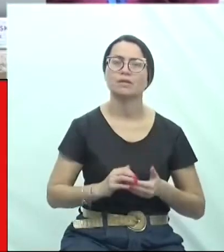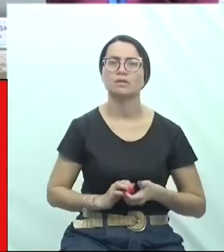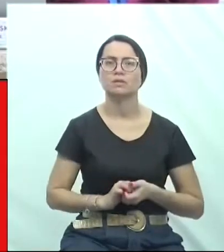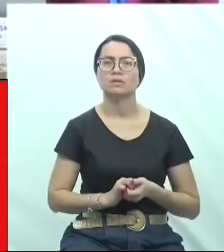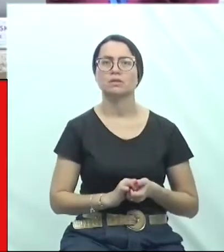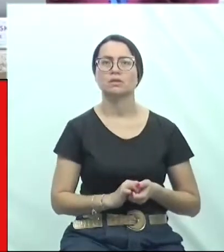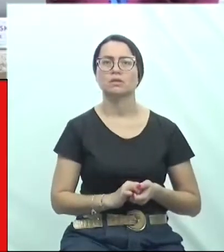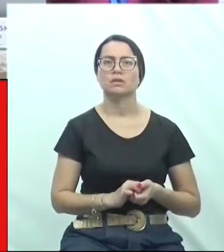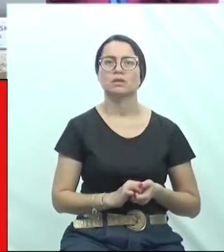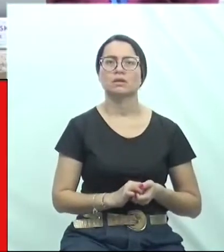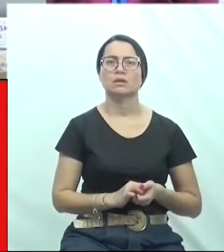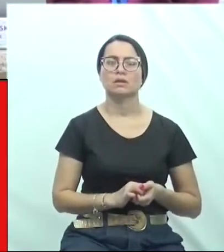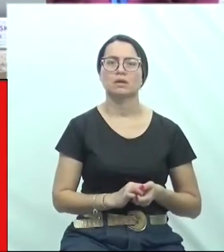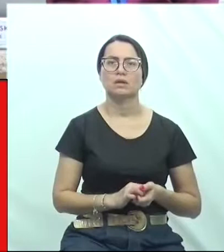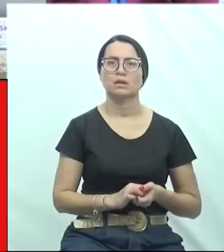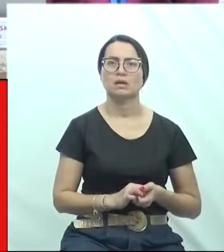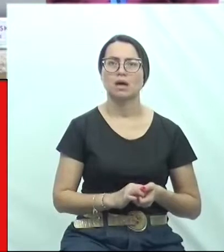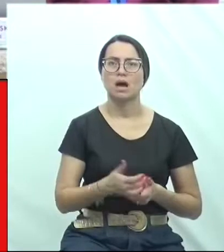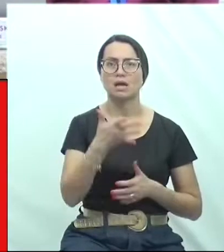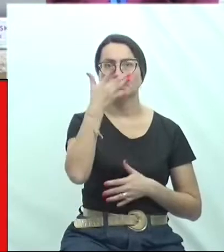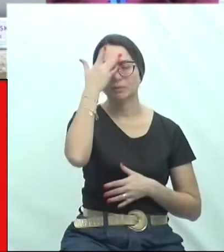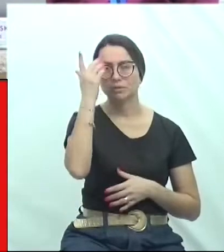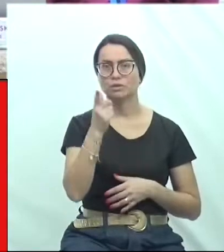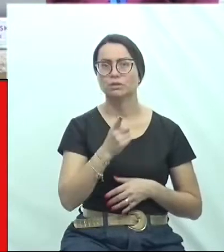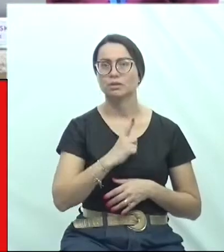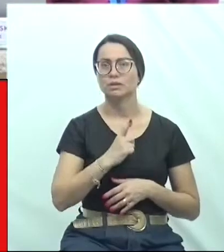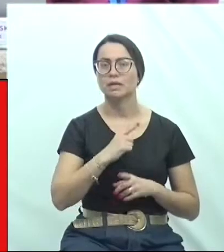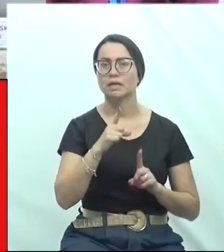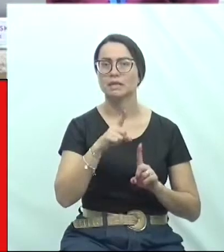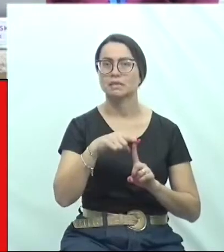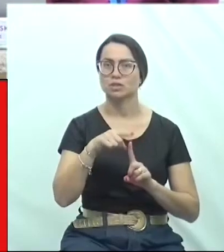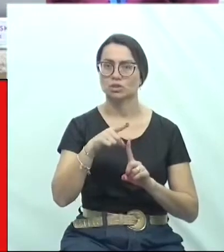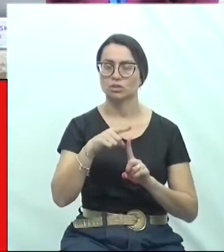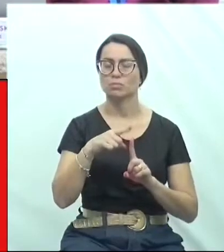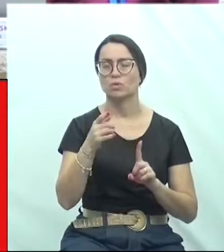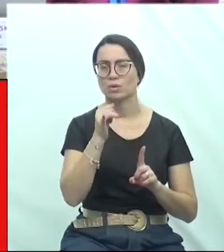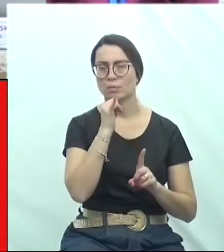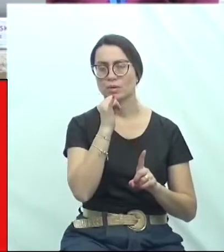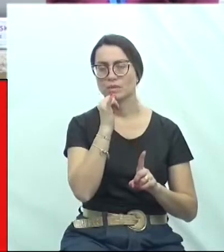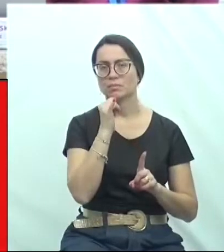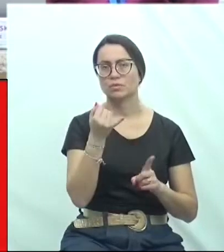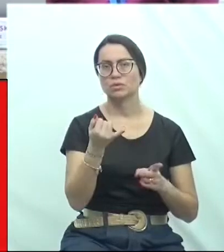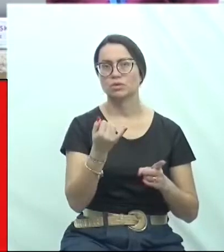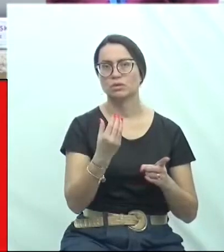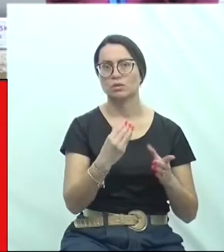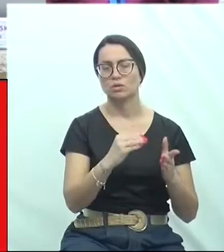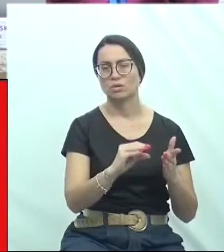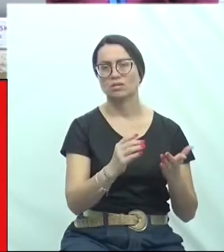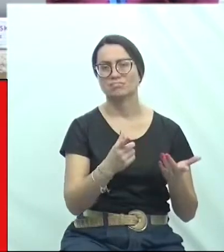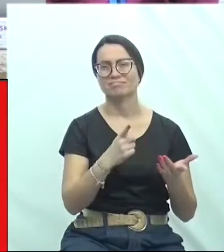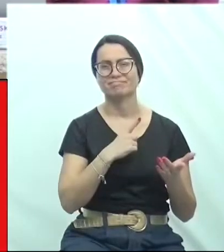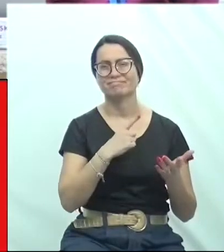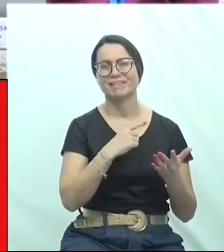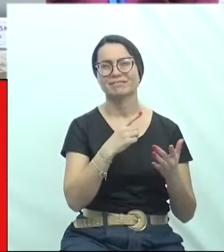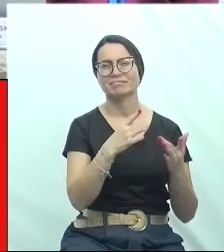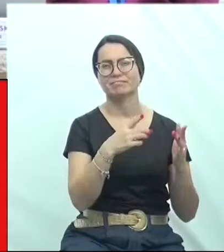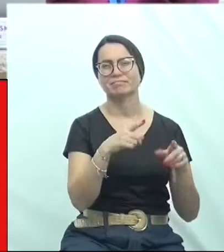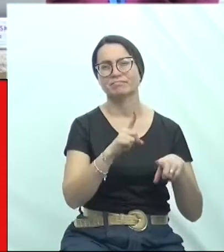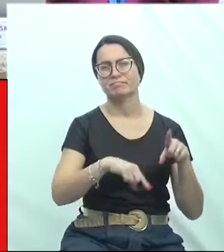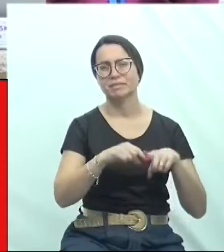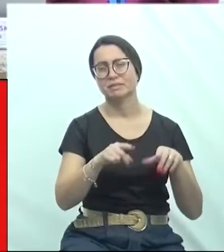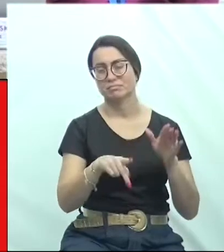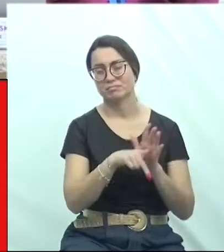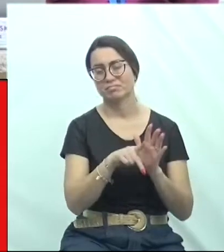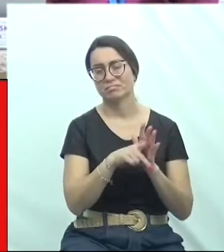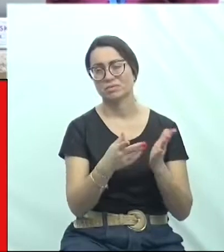que têm esse tipo de instalação são anteriores à nova normativa, tá? Eles possuem cavalete interno, mas quando a gente não consegue acesso, a gente